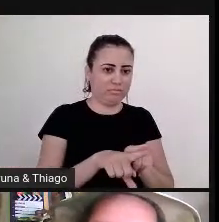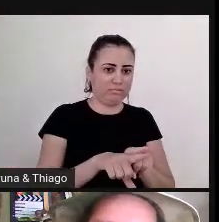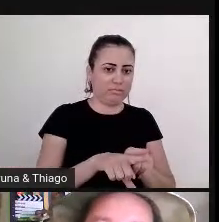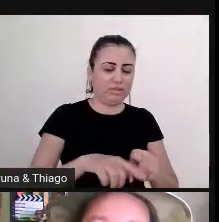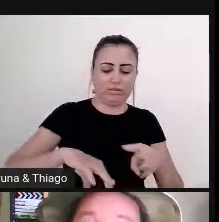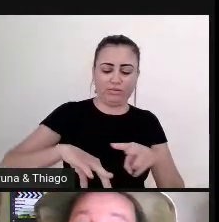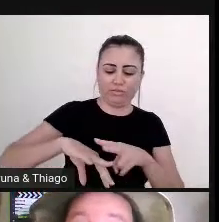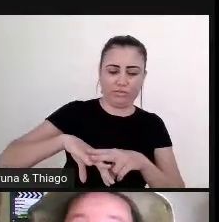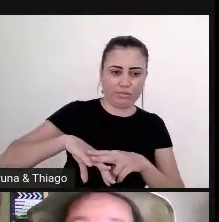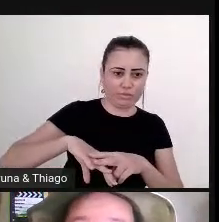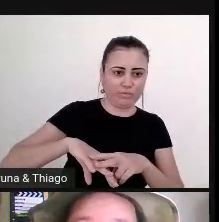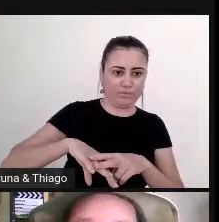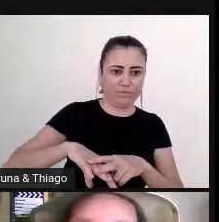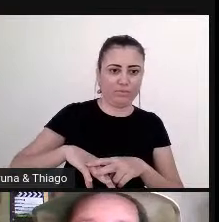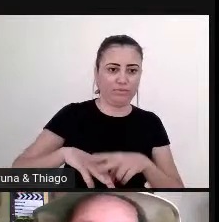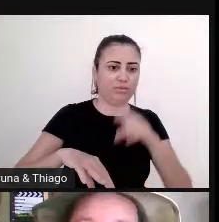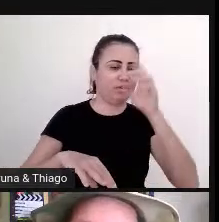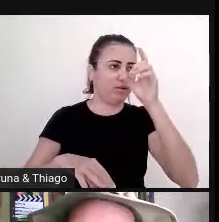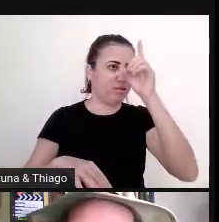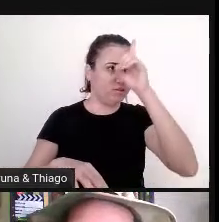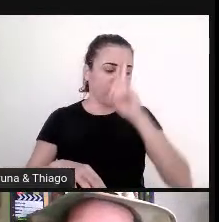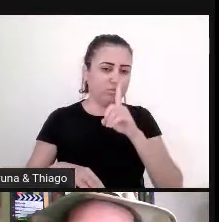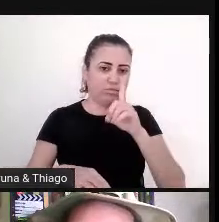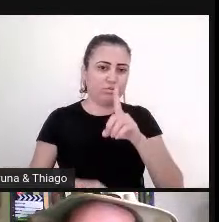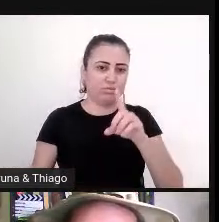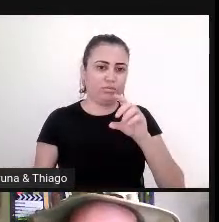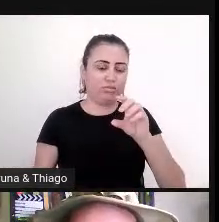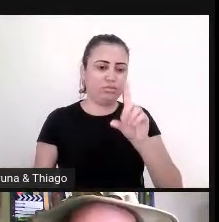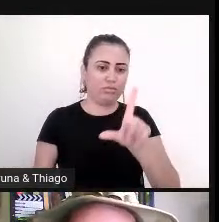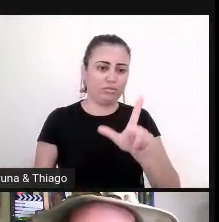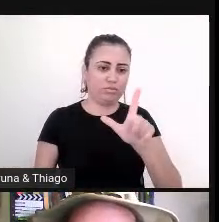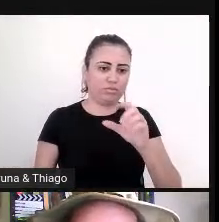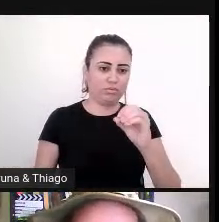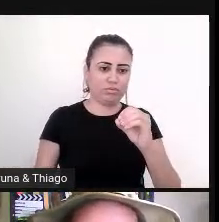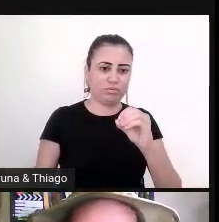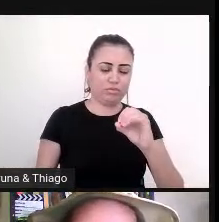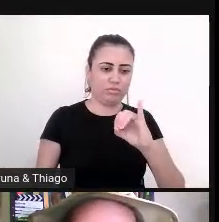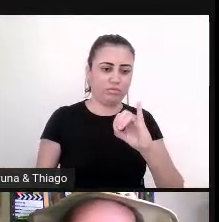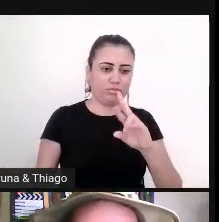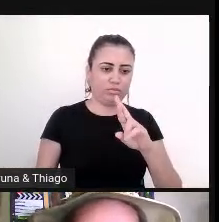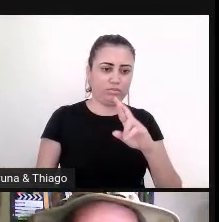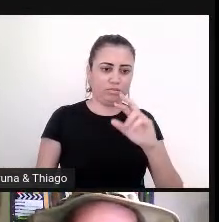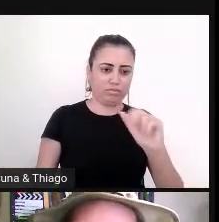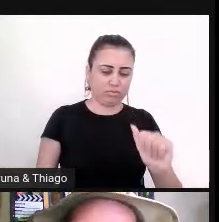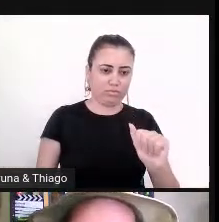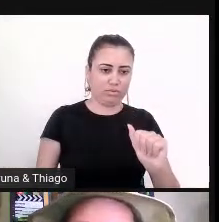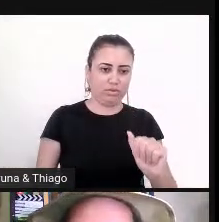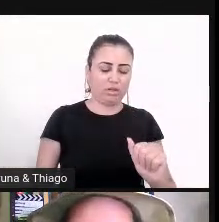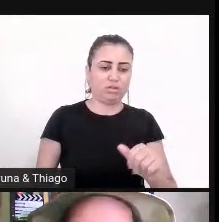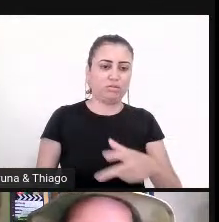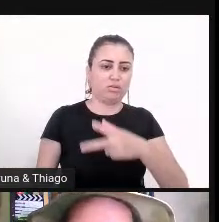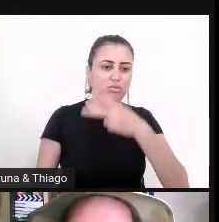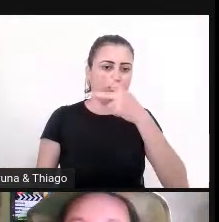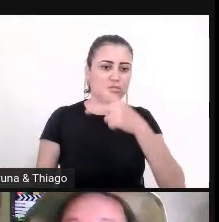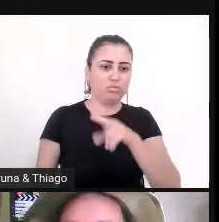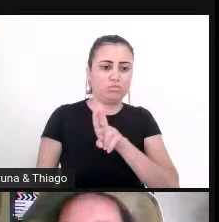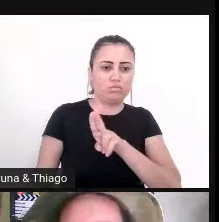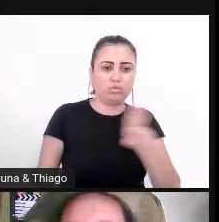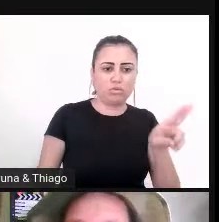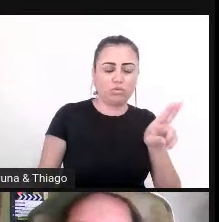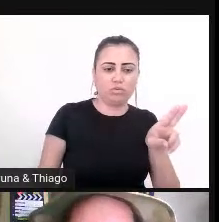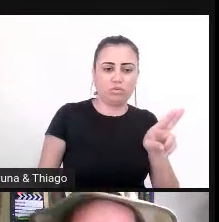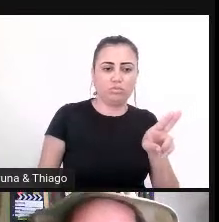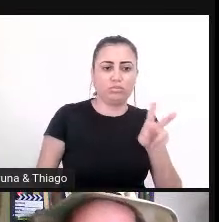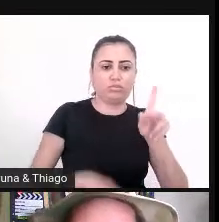loira. Bom, é nome popular. Então, se é um nome popular, você pode chamar de viúva loira, viúva negra, enfim. É porque a nossa é mais clarinha,